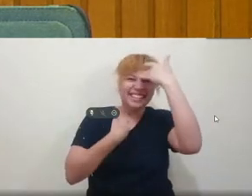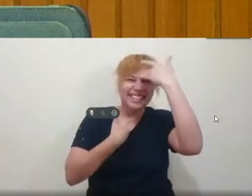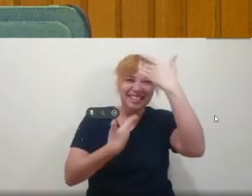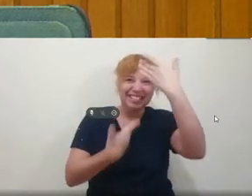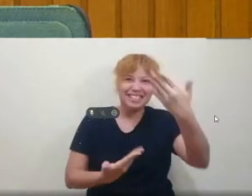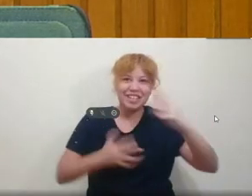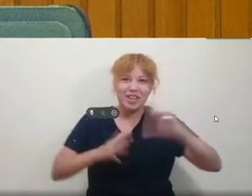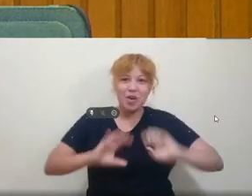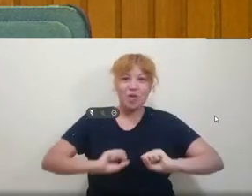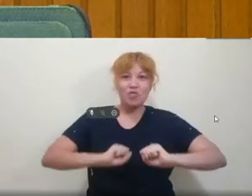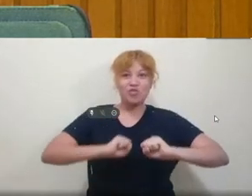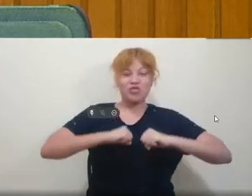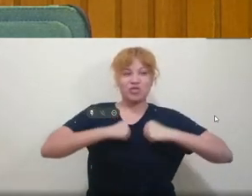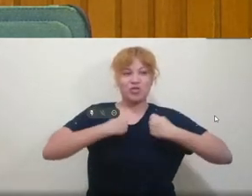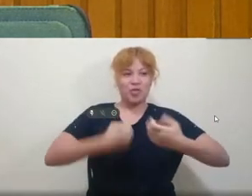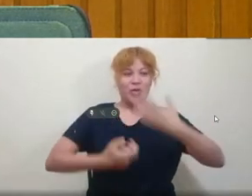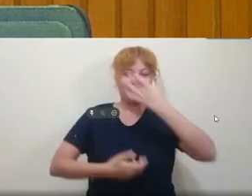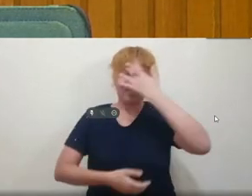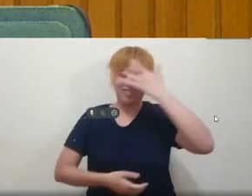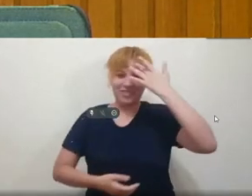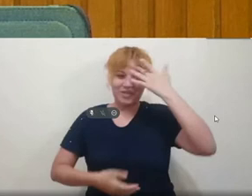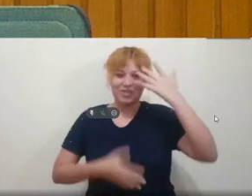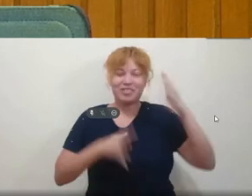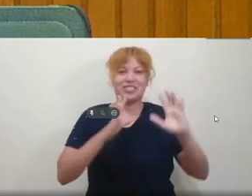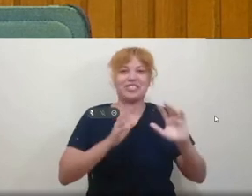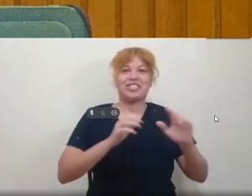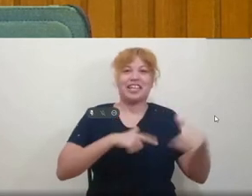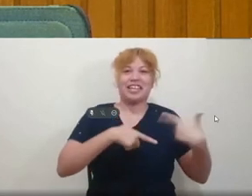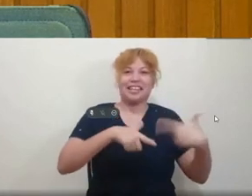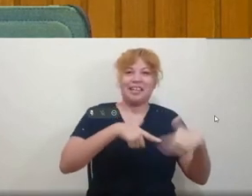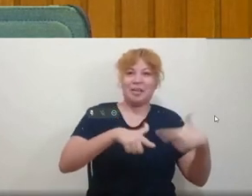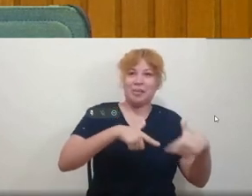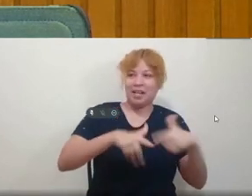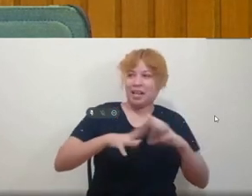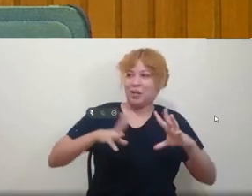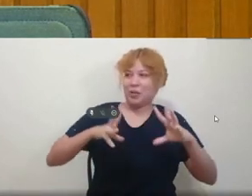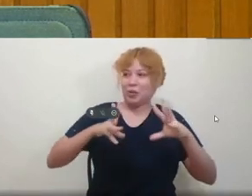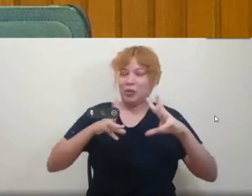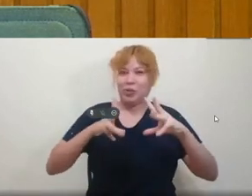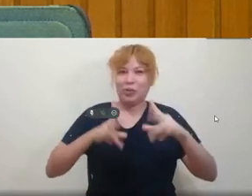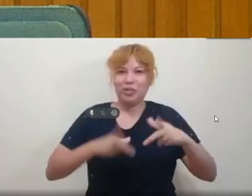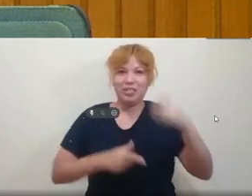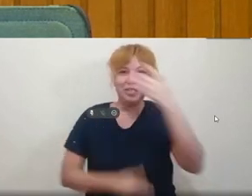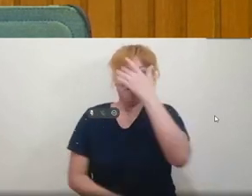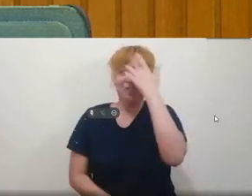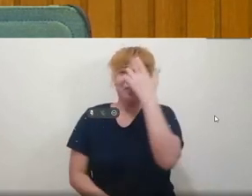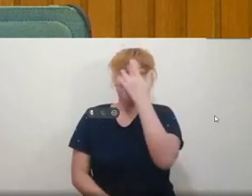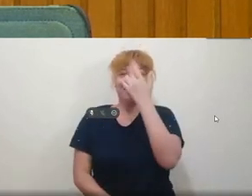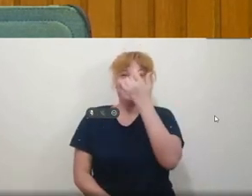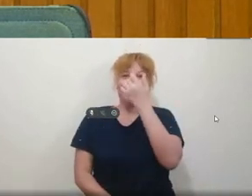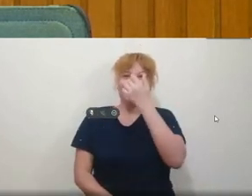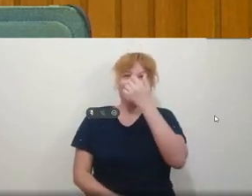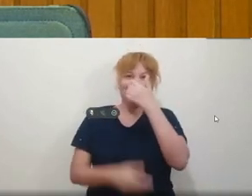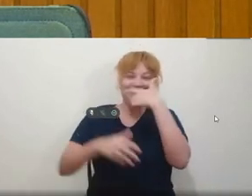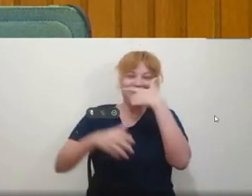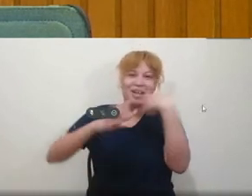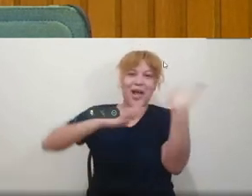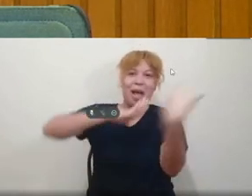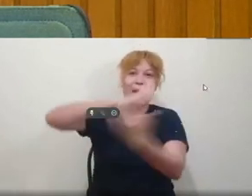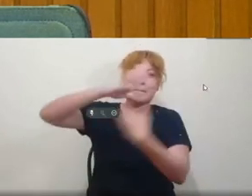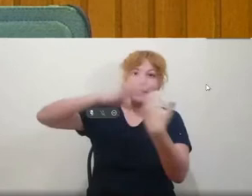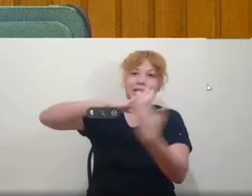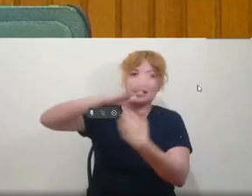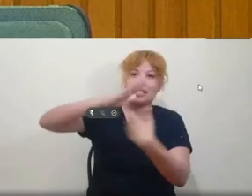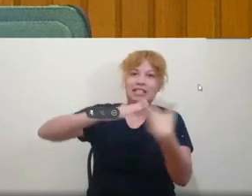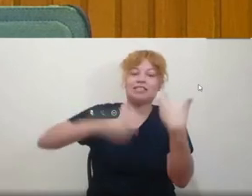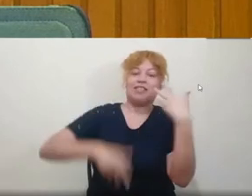na Universidade Federal Rural de Pernambuco, eu divido com uma pessoa que me ajuda bastante e que toca a